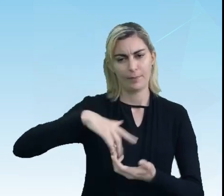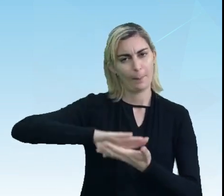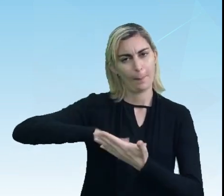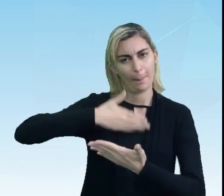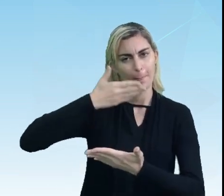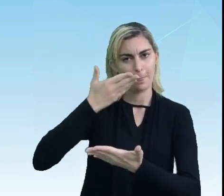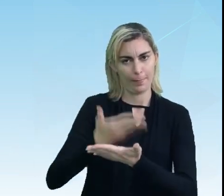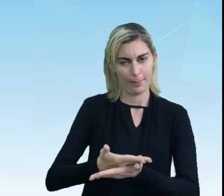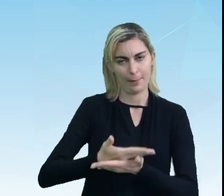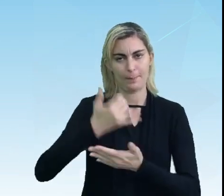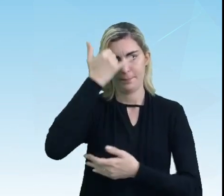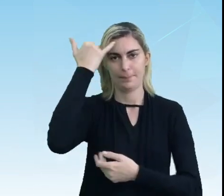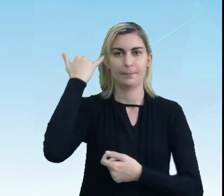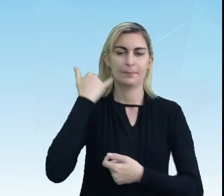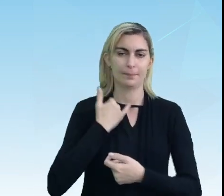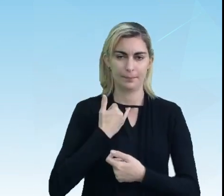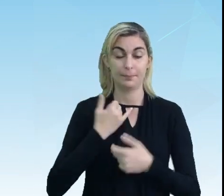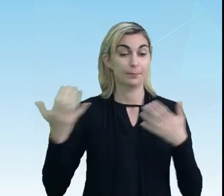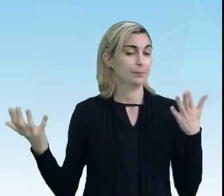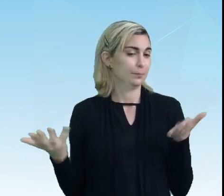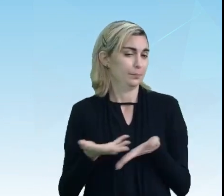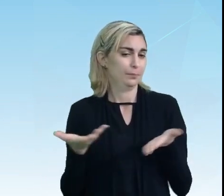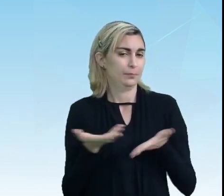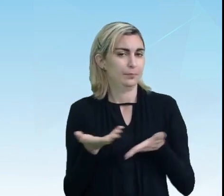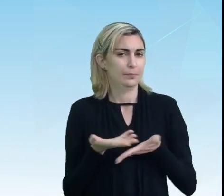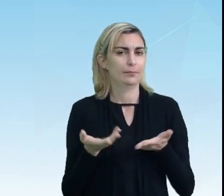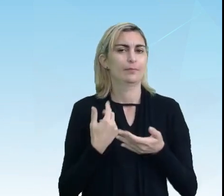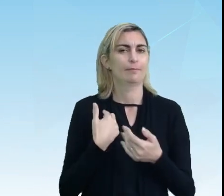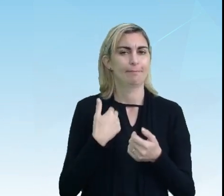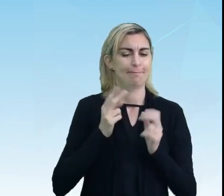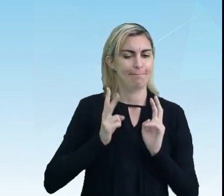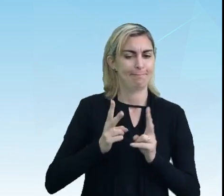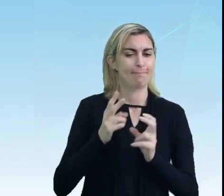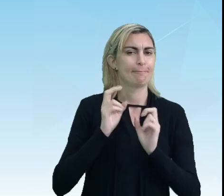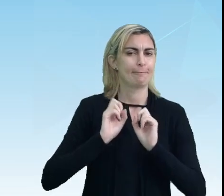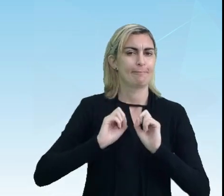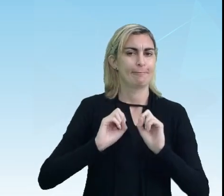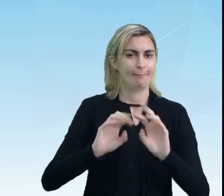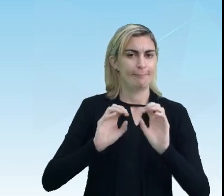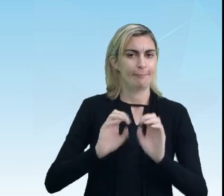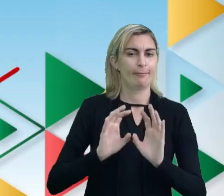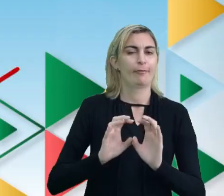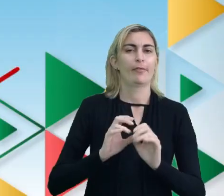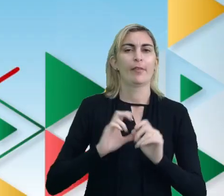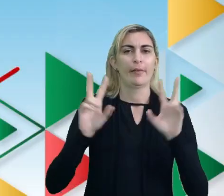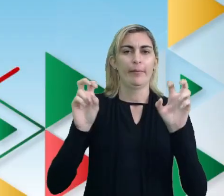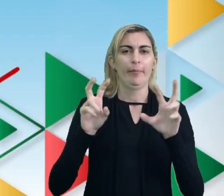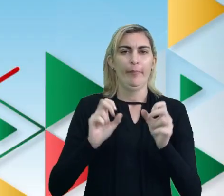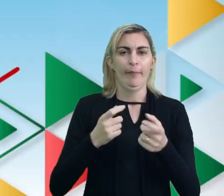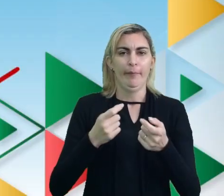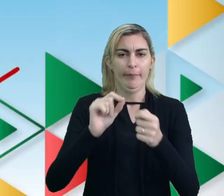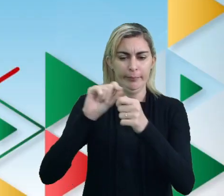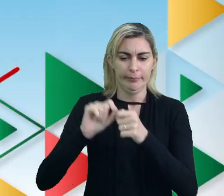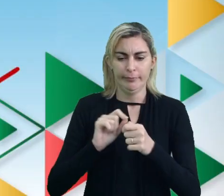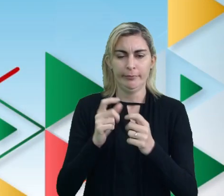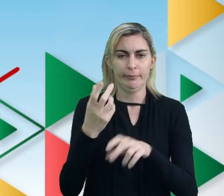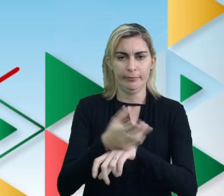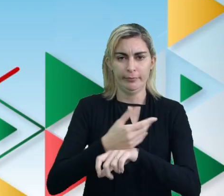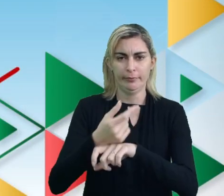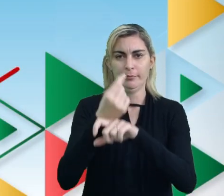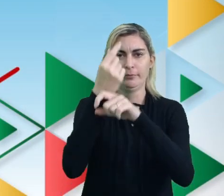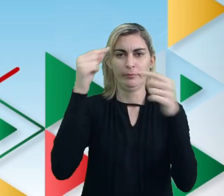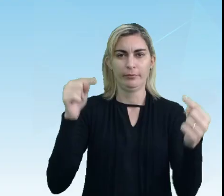querida intérprete Isabela. Então, gente, bora bater nossa aula hoje com o tema de produção capitalista versus